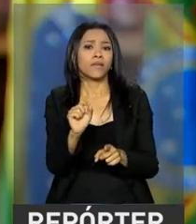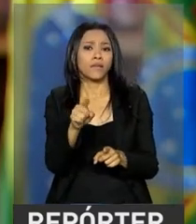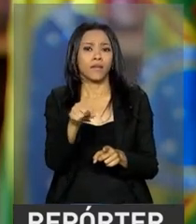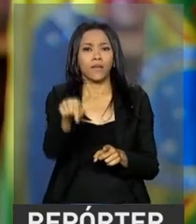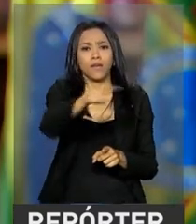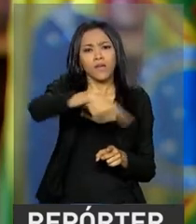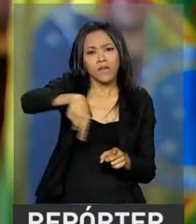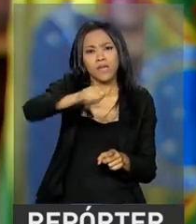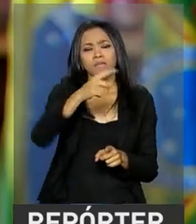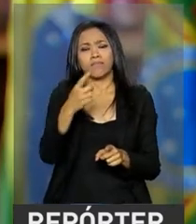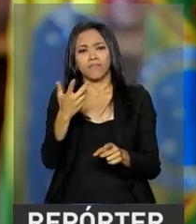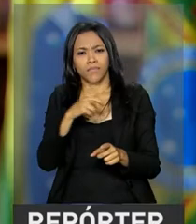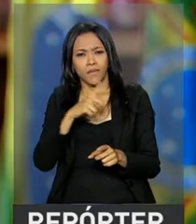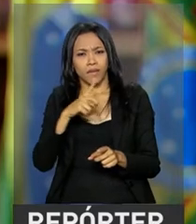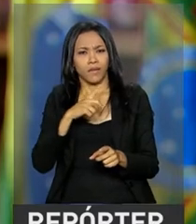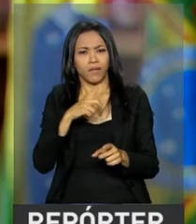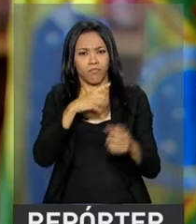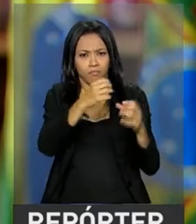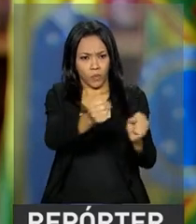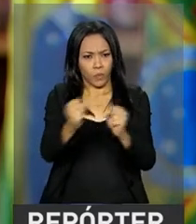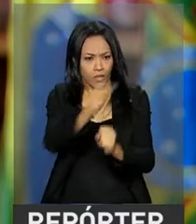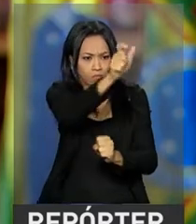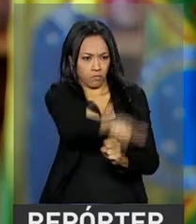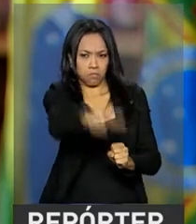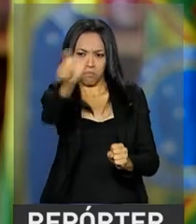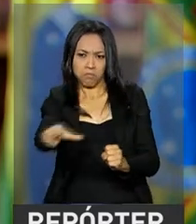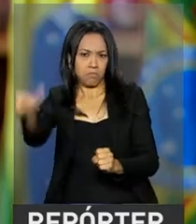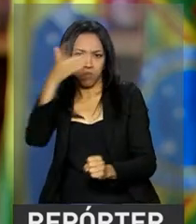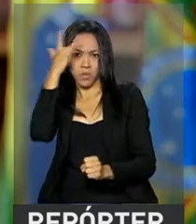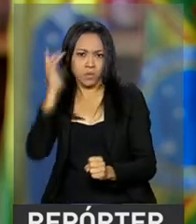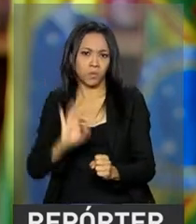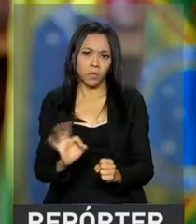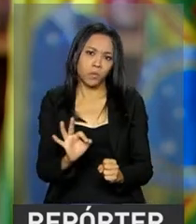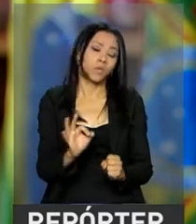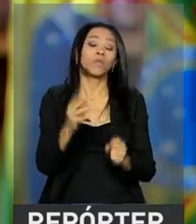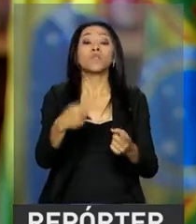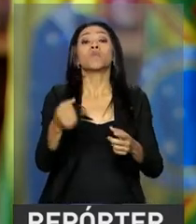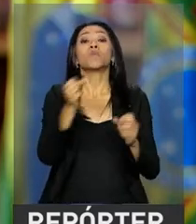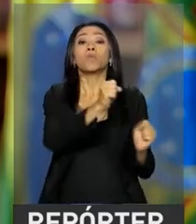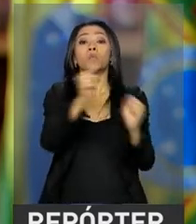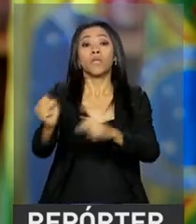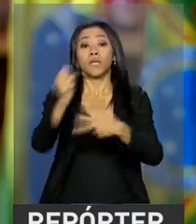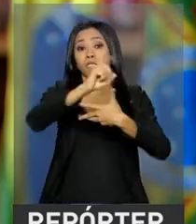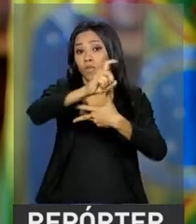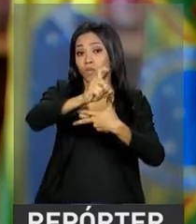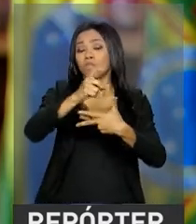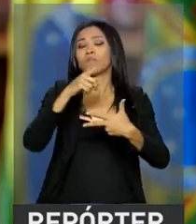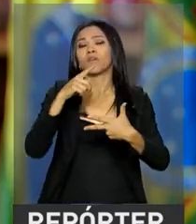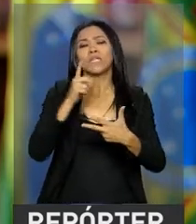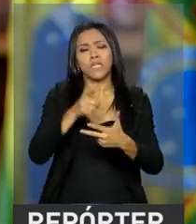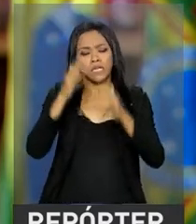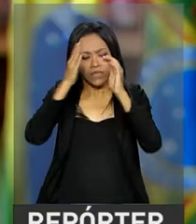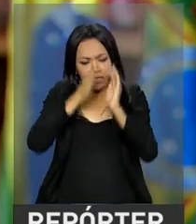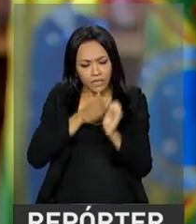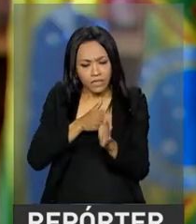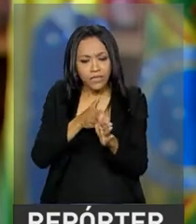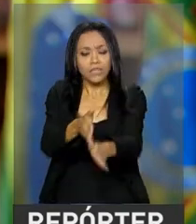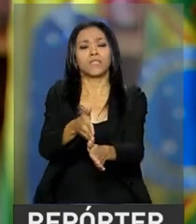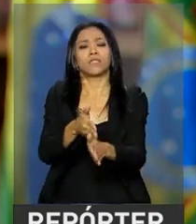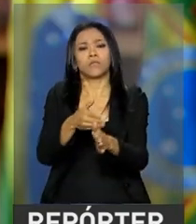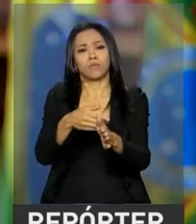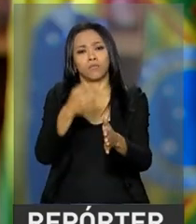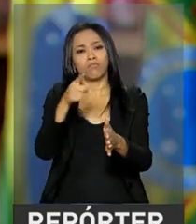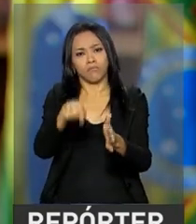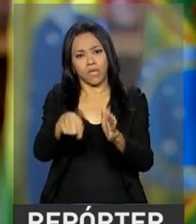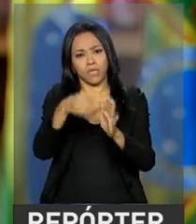exerçam o poder sobre o governo o executivo tem seguido fielmente essa determinação